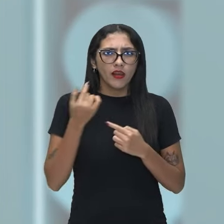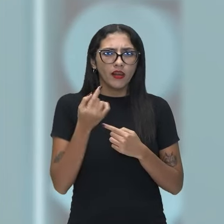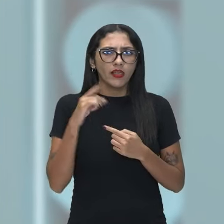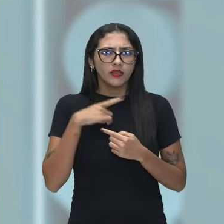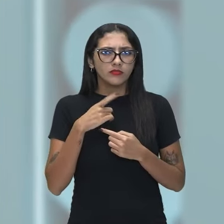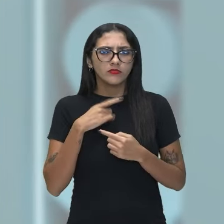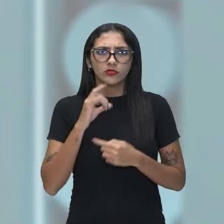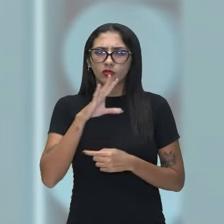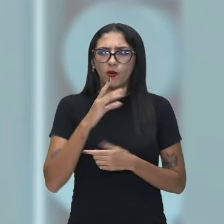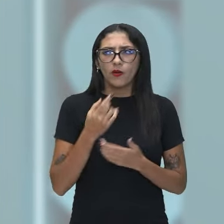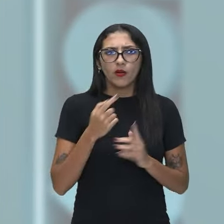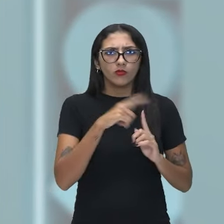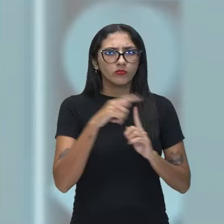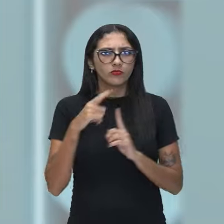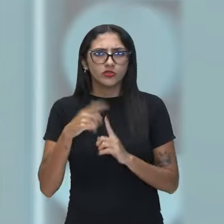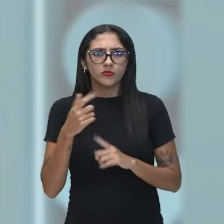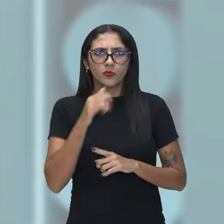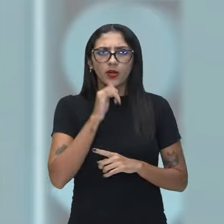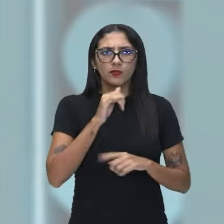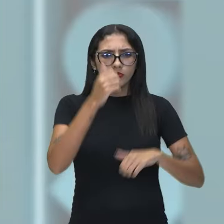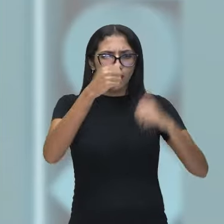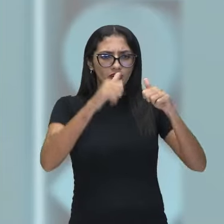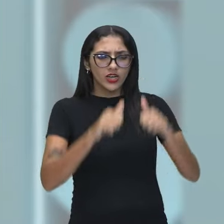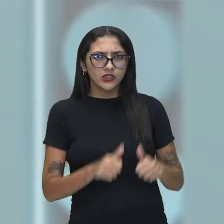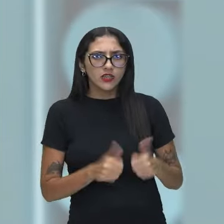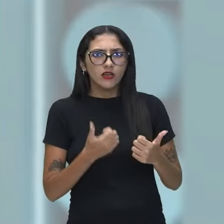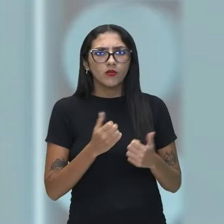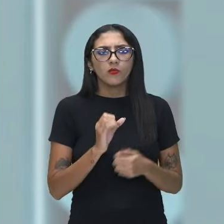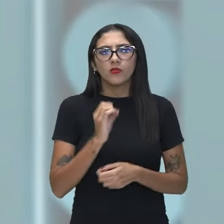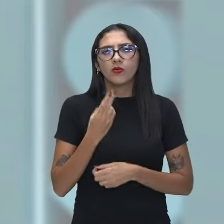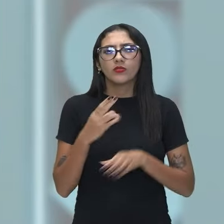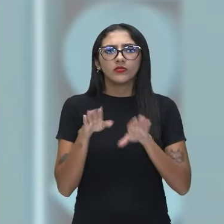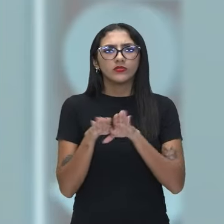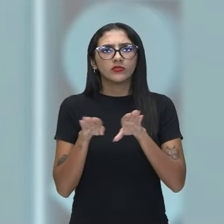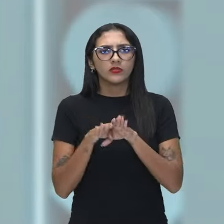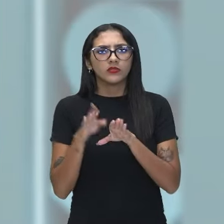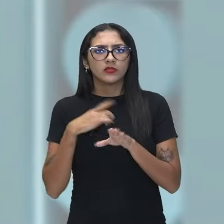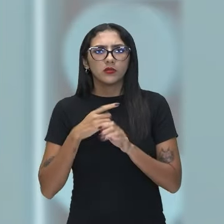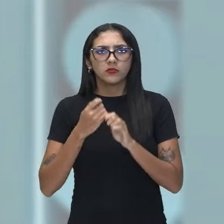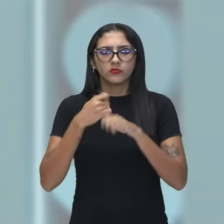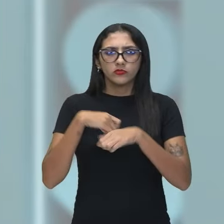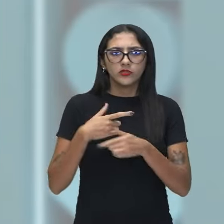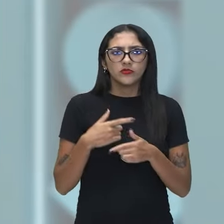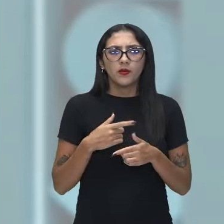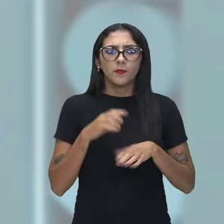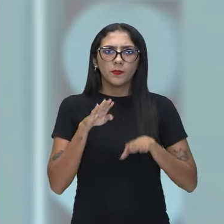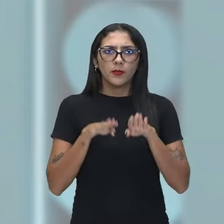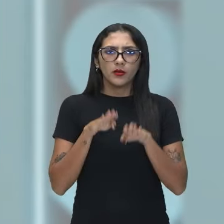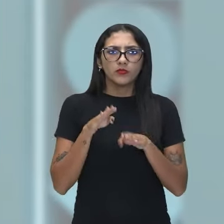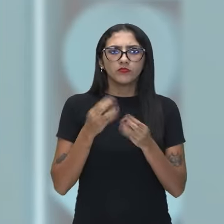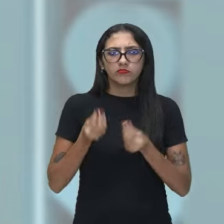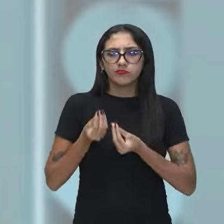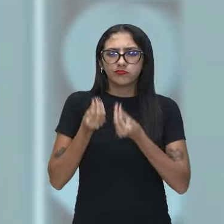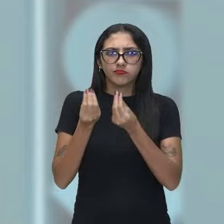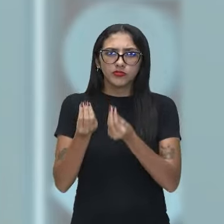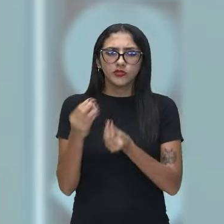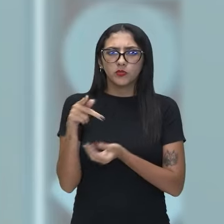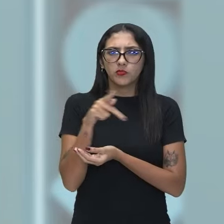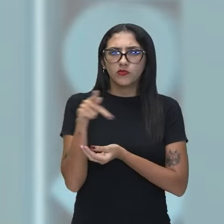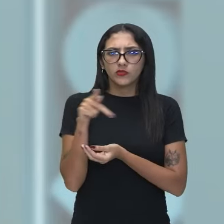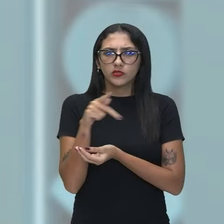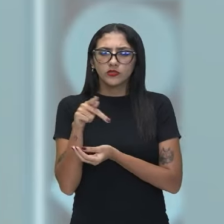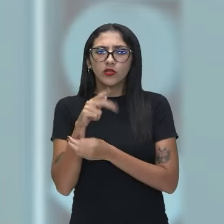forma de repente de avaliação, para além de ser também ali uma forma de repente entregar para o seu professor